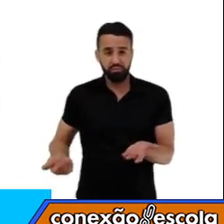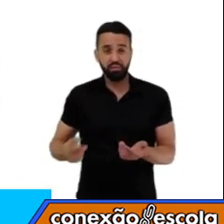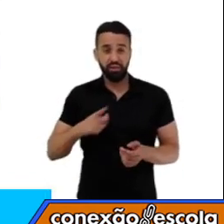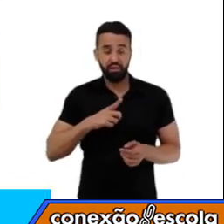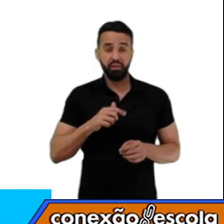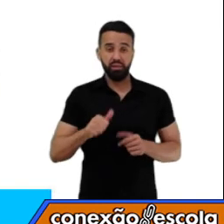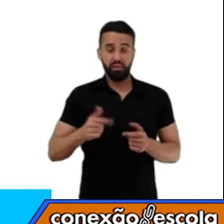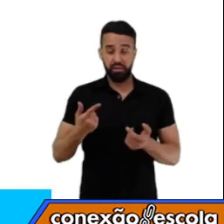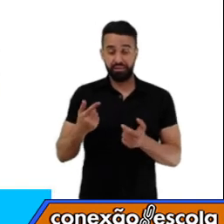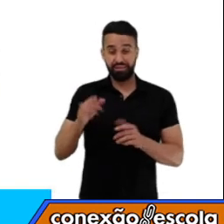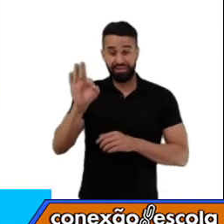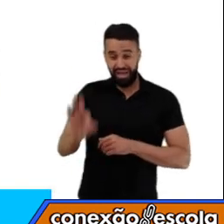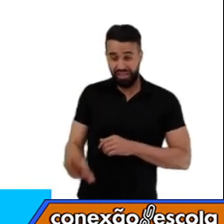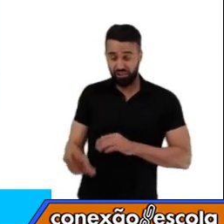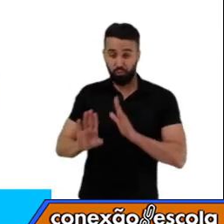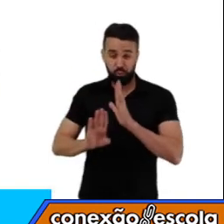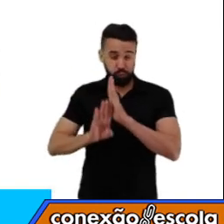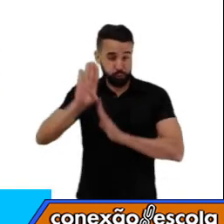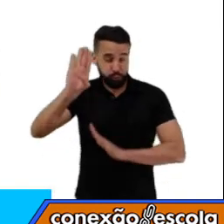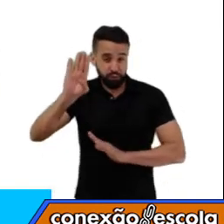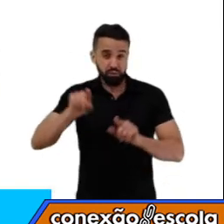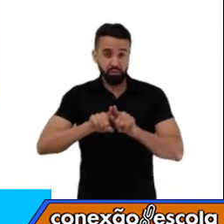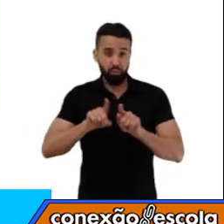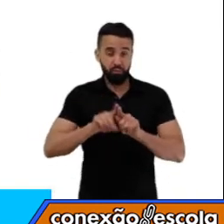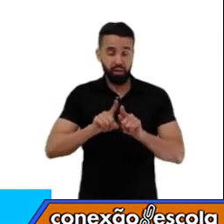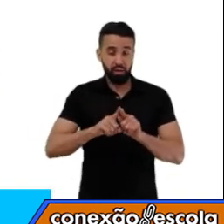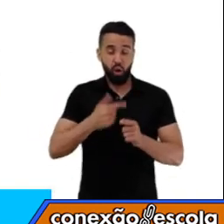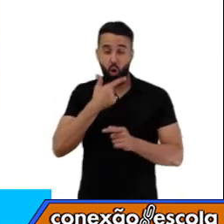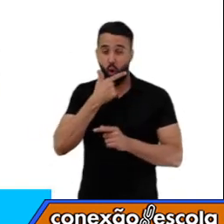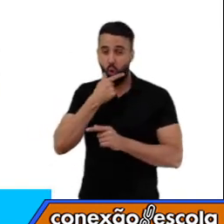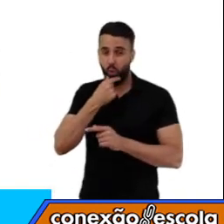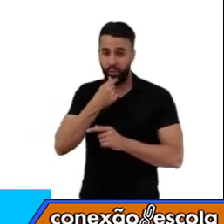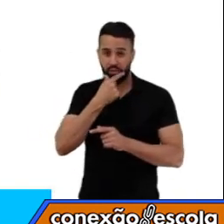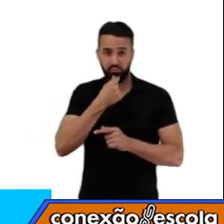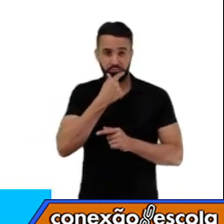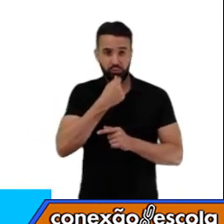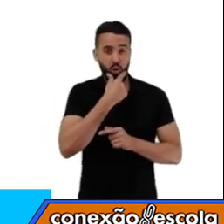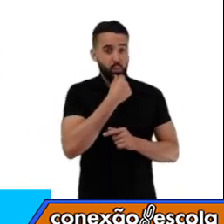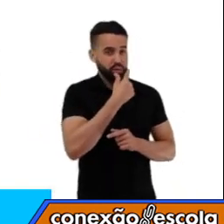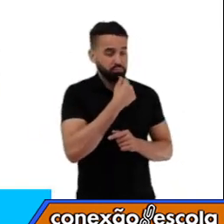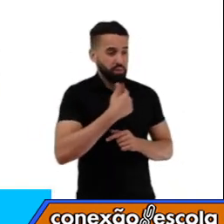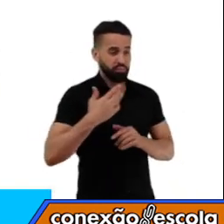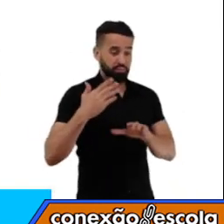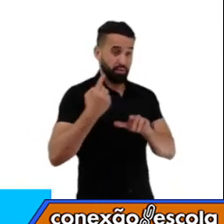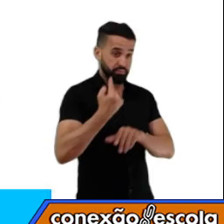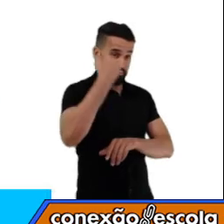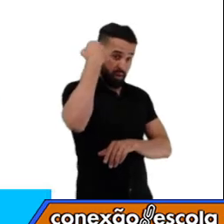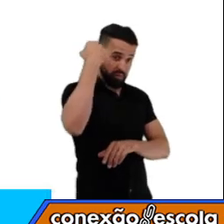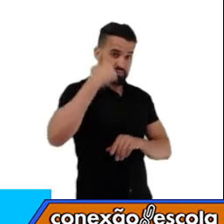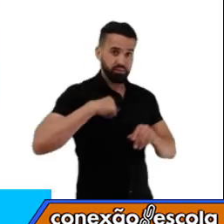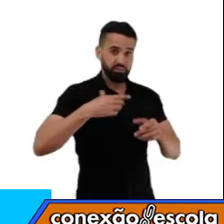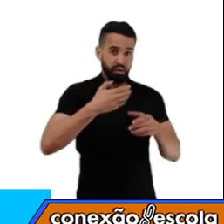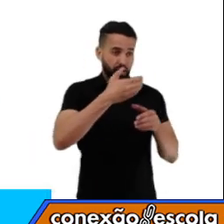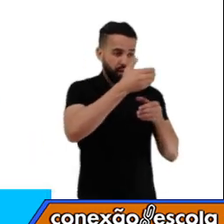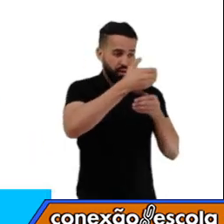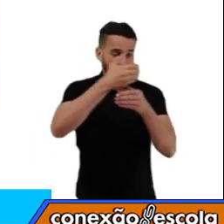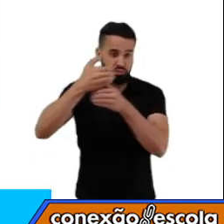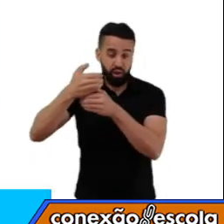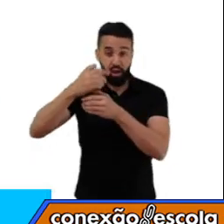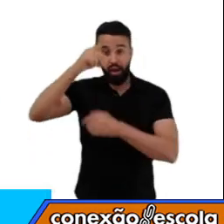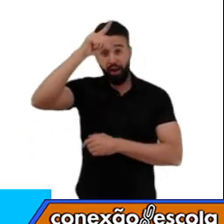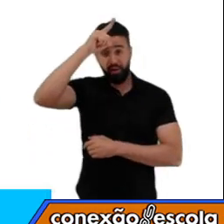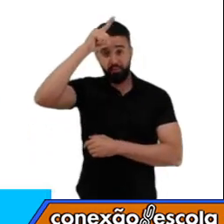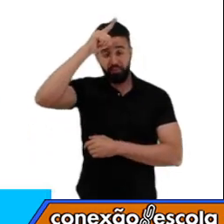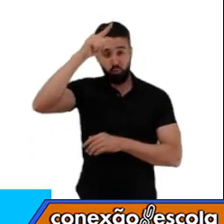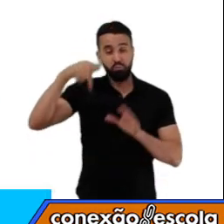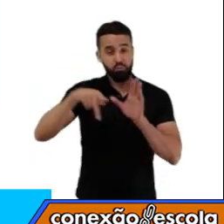tem as reformas de tarifa e atrás dele a gente pode ver que tem um monte de latinha que indicam produtos alemães por isso